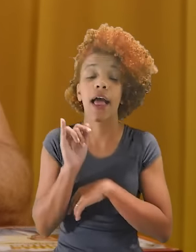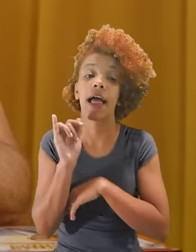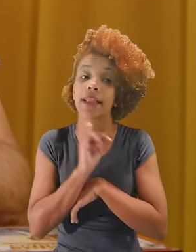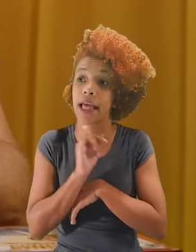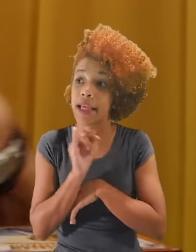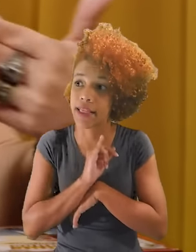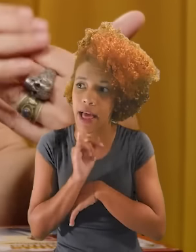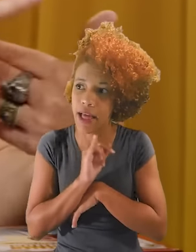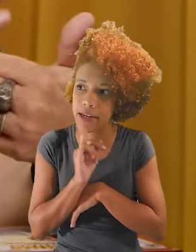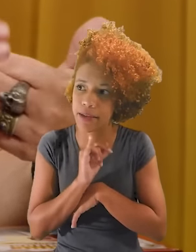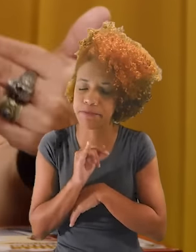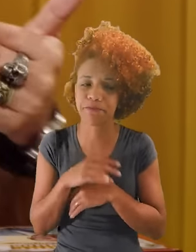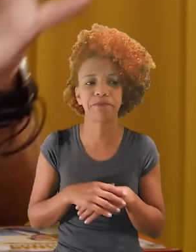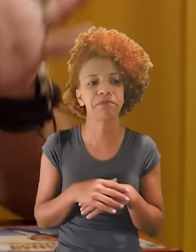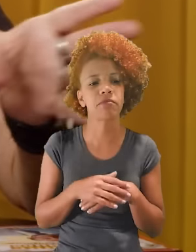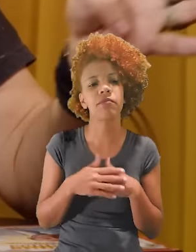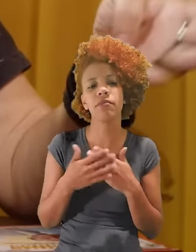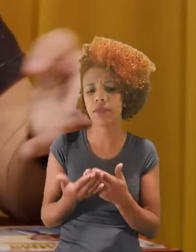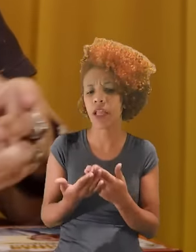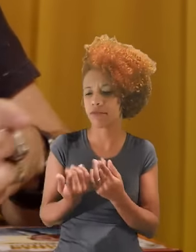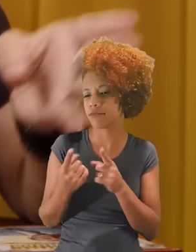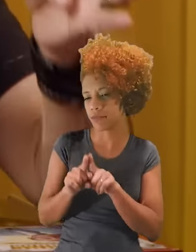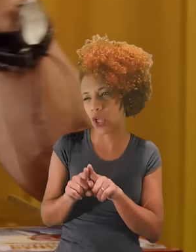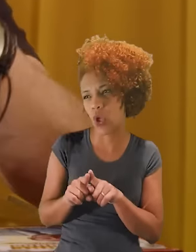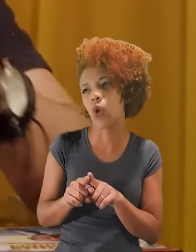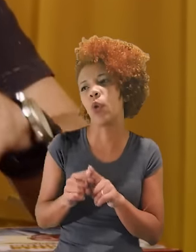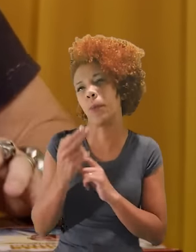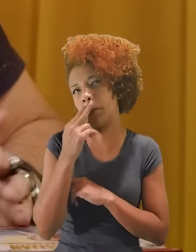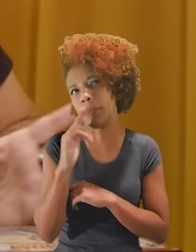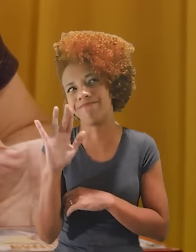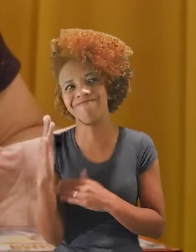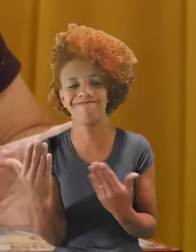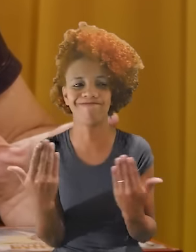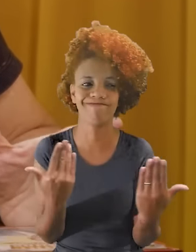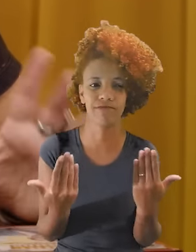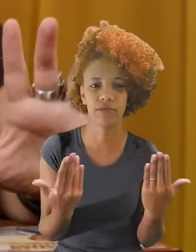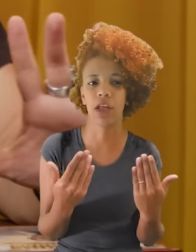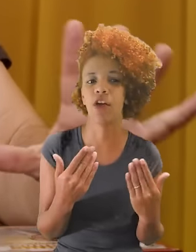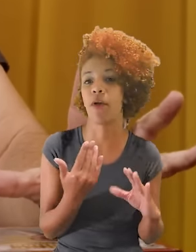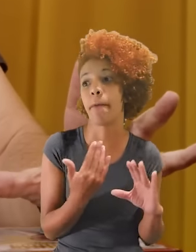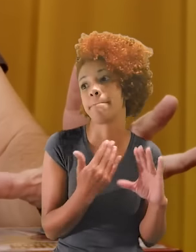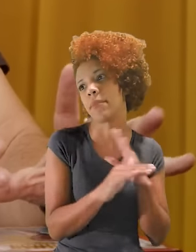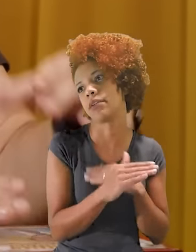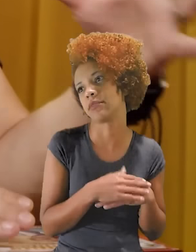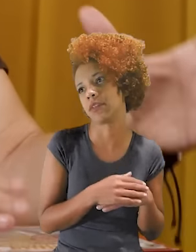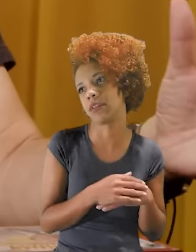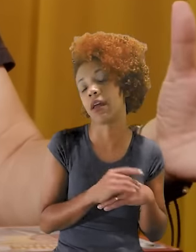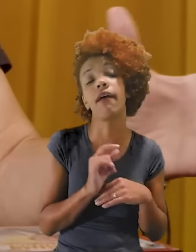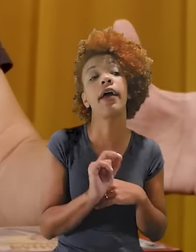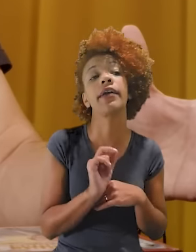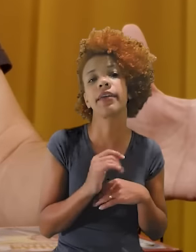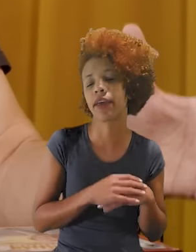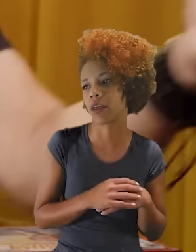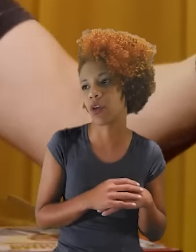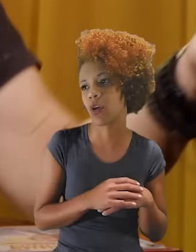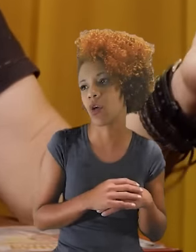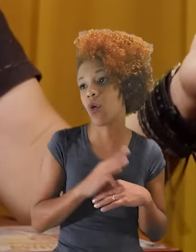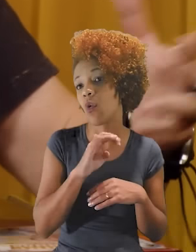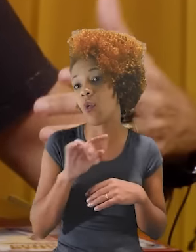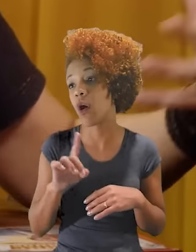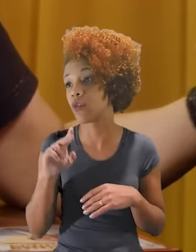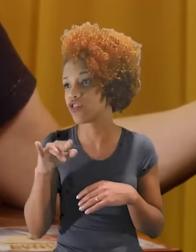Itália. Puta, e aí você fala, ia ficar do lado do Zé do Bigodinho. Sim. Aí você fala assim, poxa, então vamos mandar quem pra lá pro Brasil?